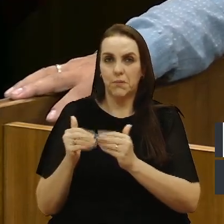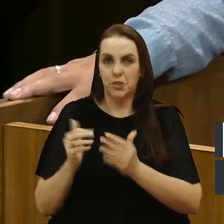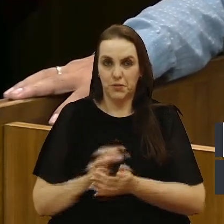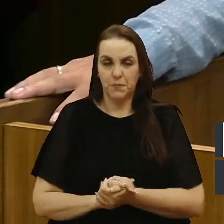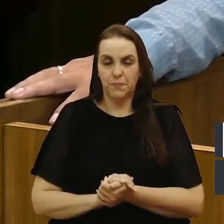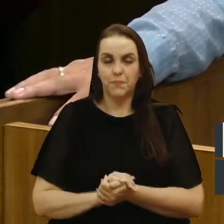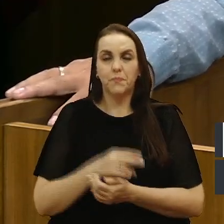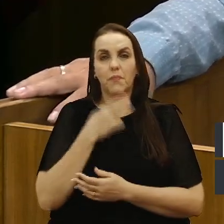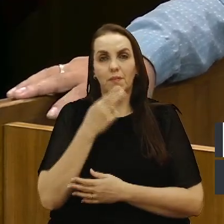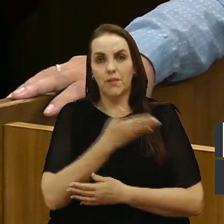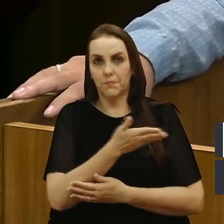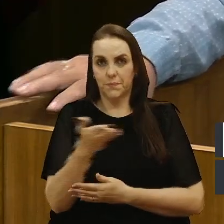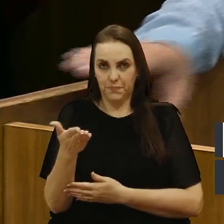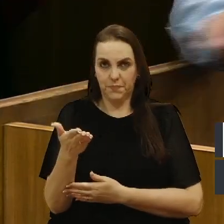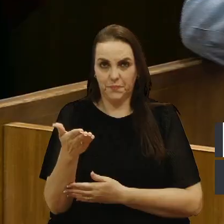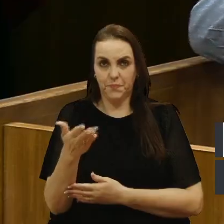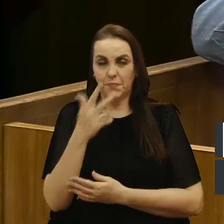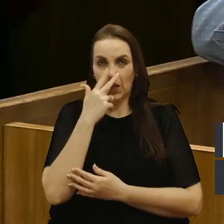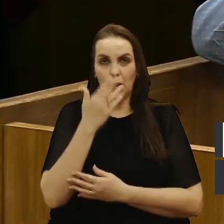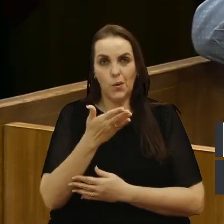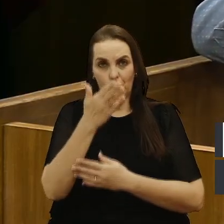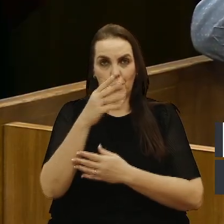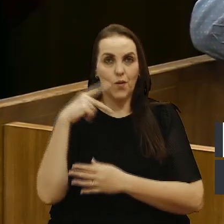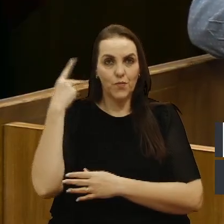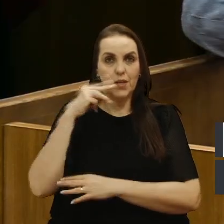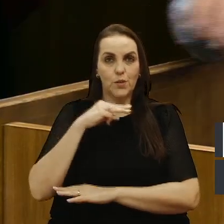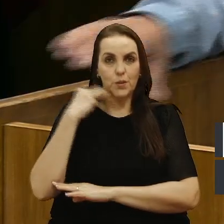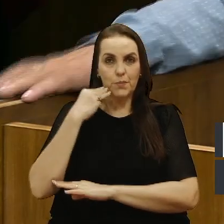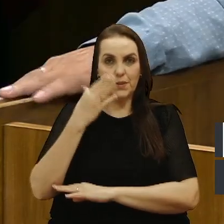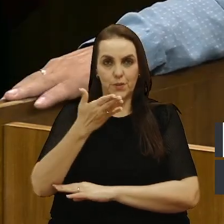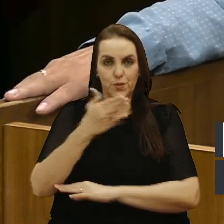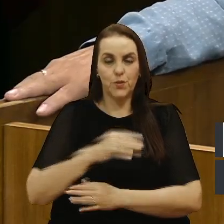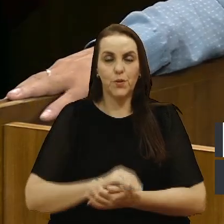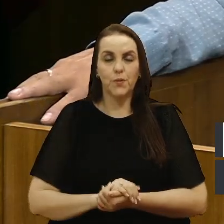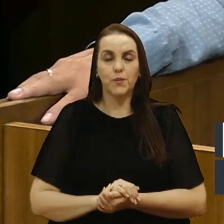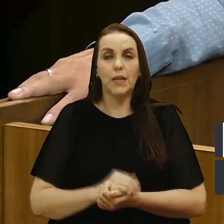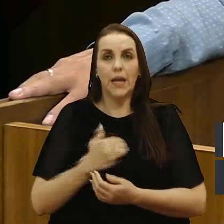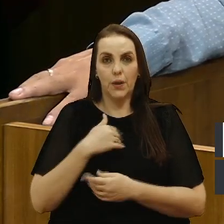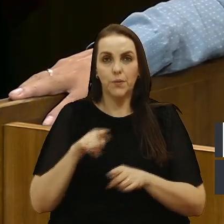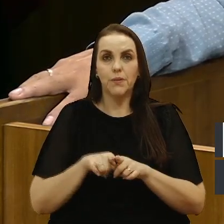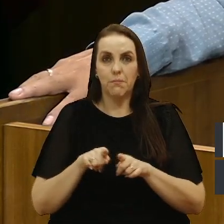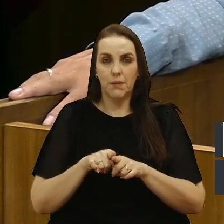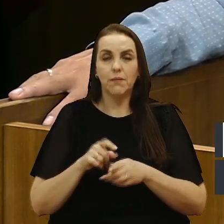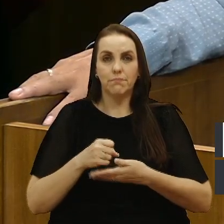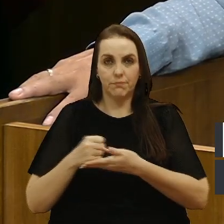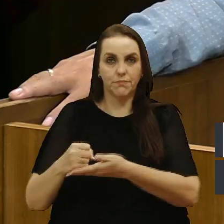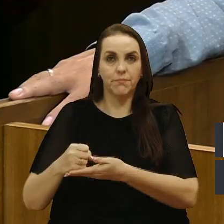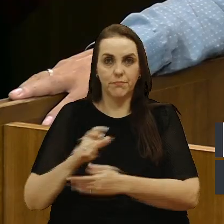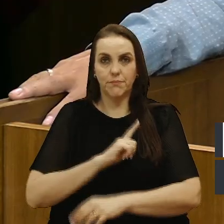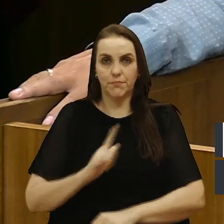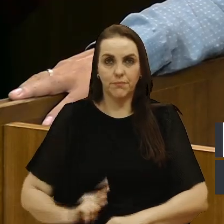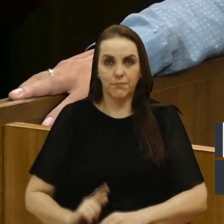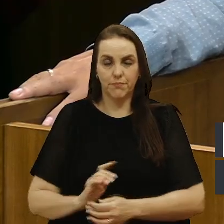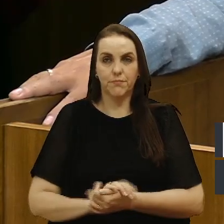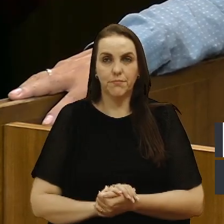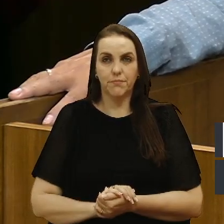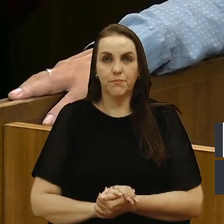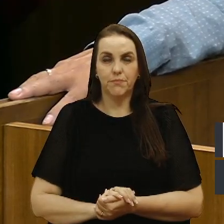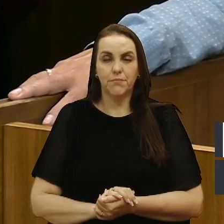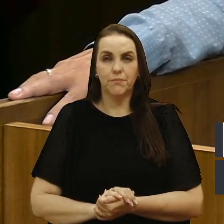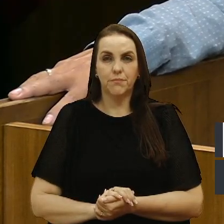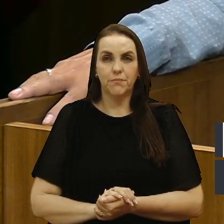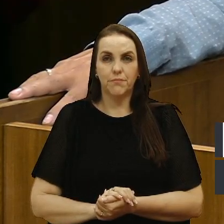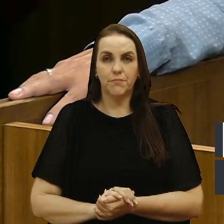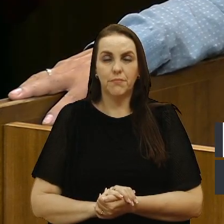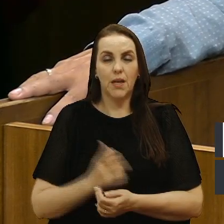vocês que, como falou a vereadora Marisol aqui, eu faço parte da base, como falava antes com o nosso